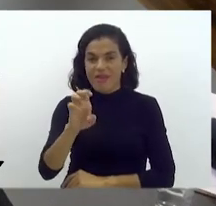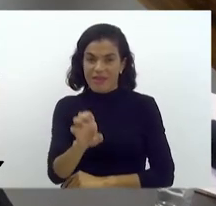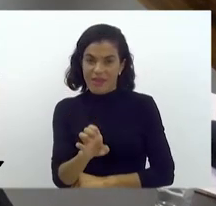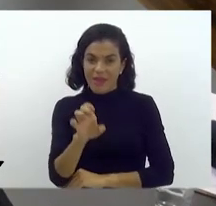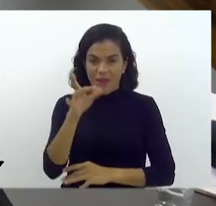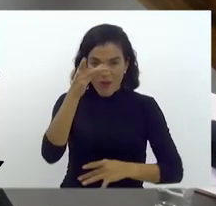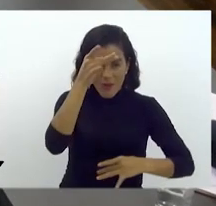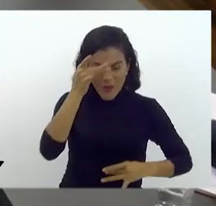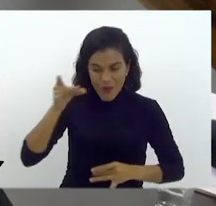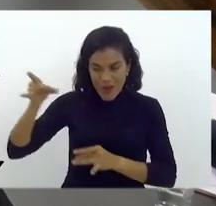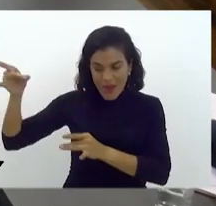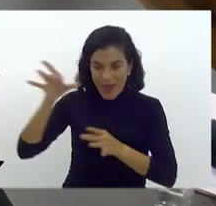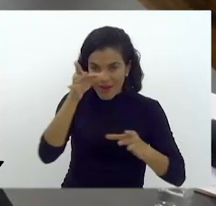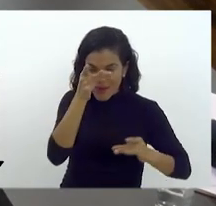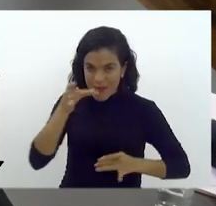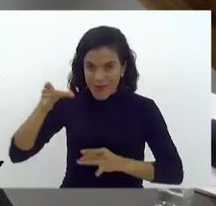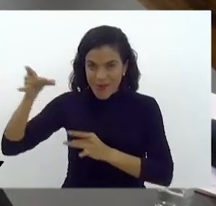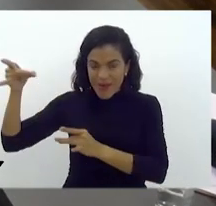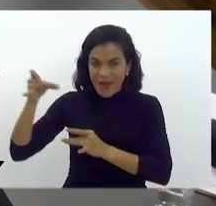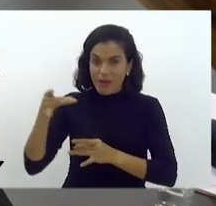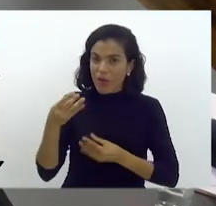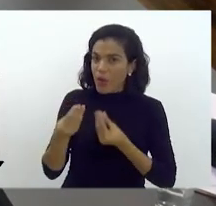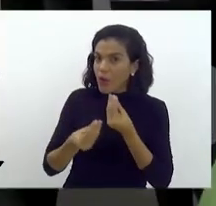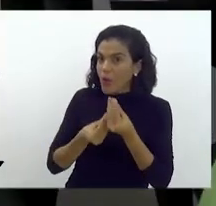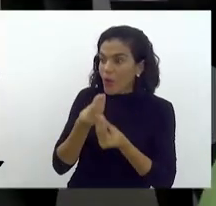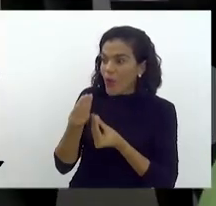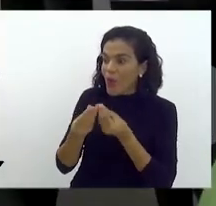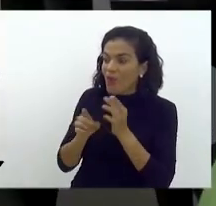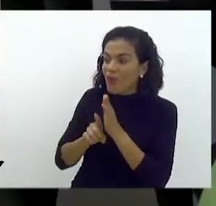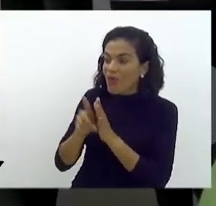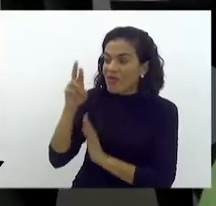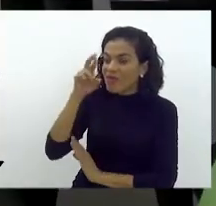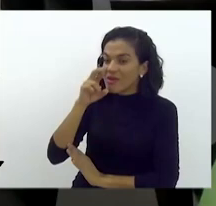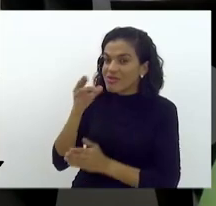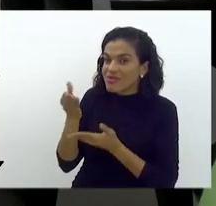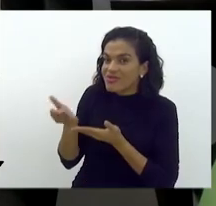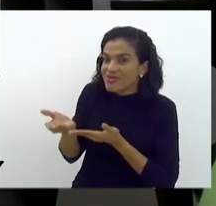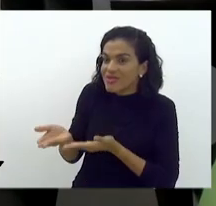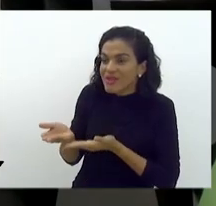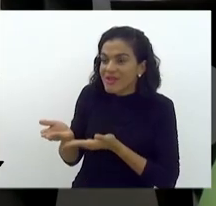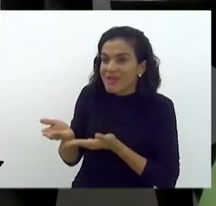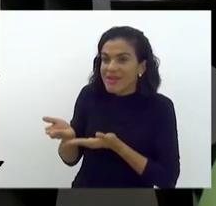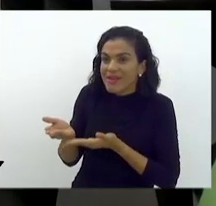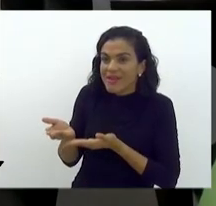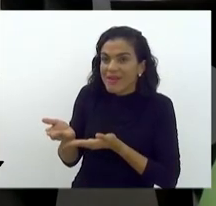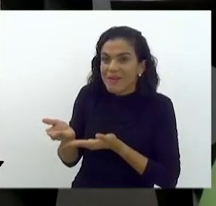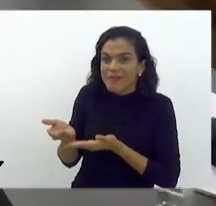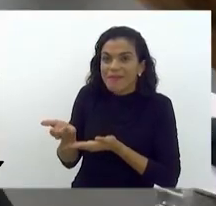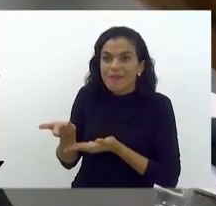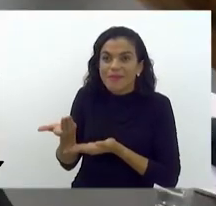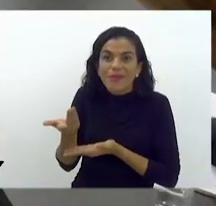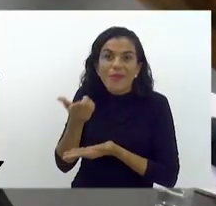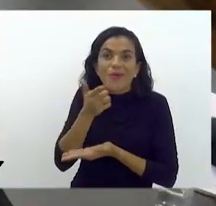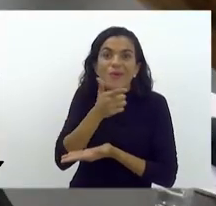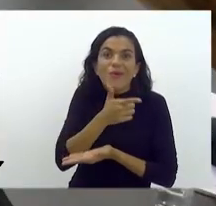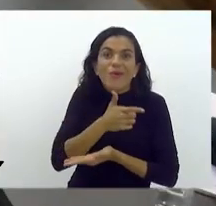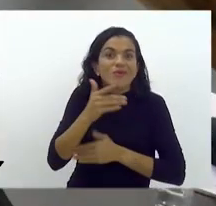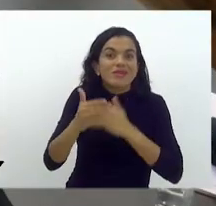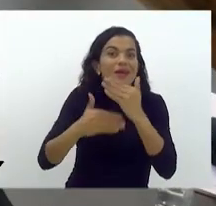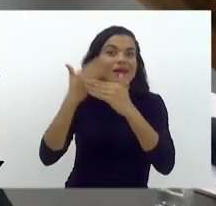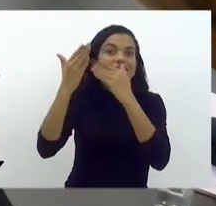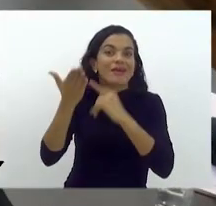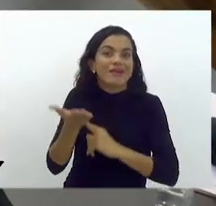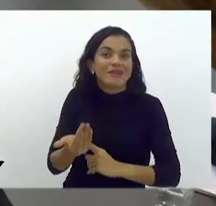hoje com inteligência artificial como é que você vai investigar Isso se você não consegue ter um